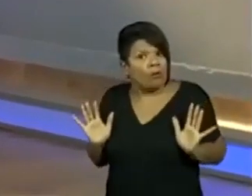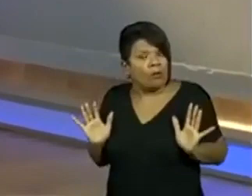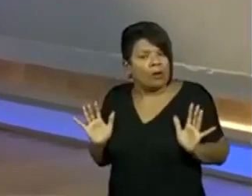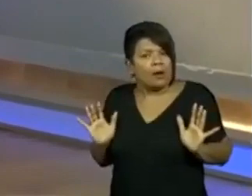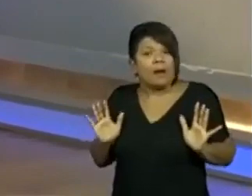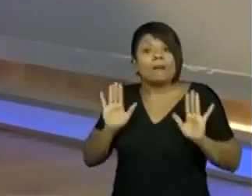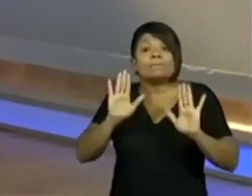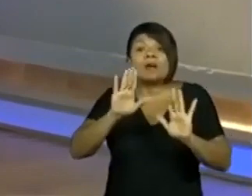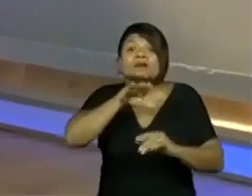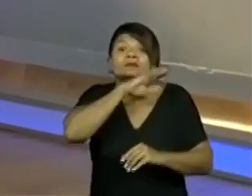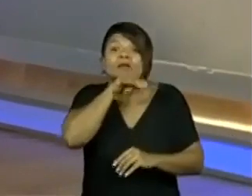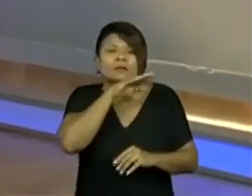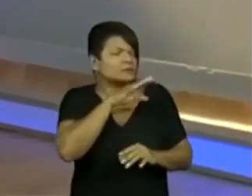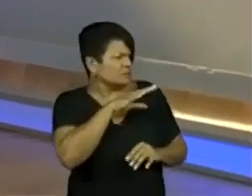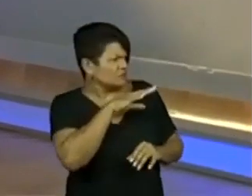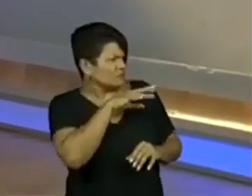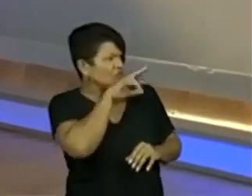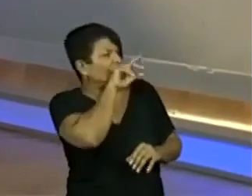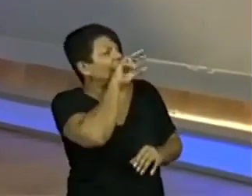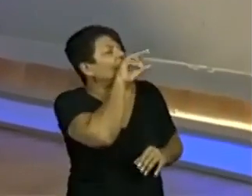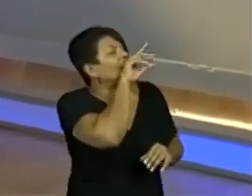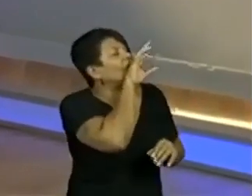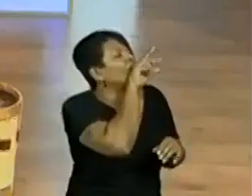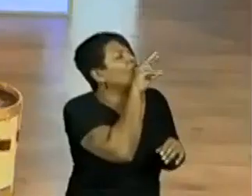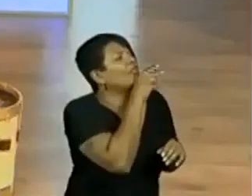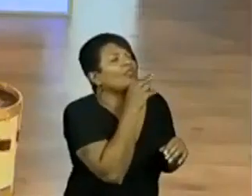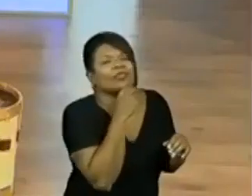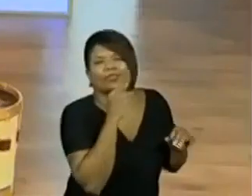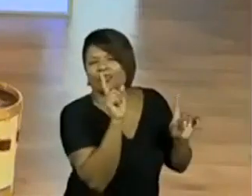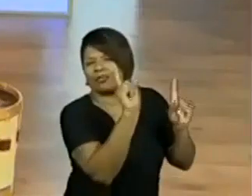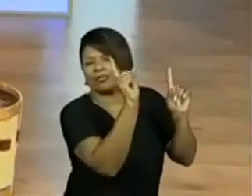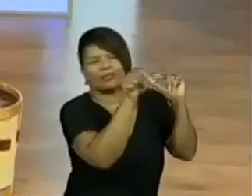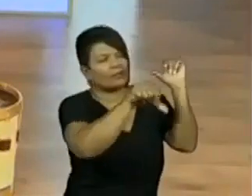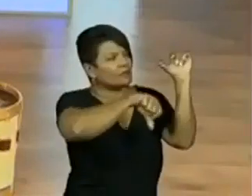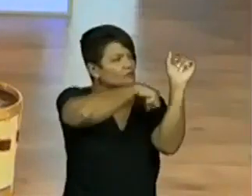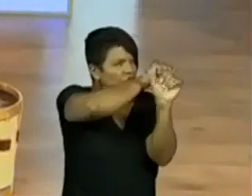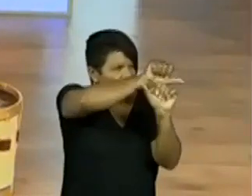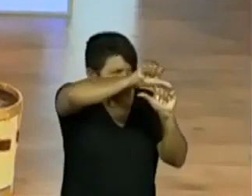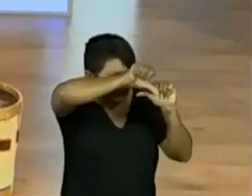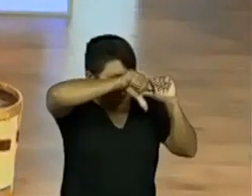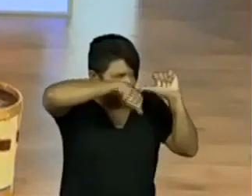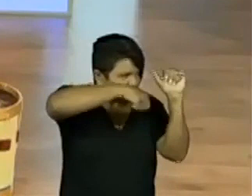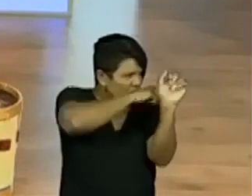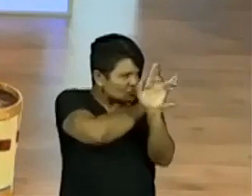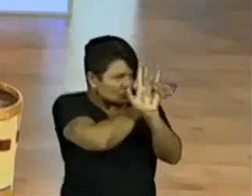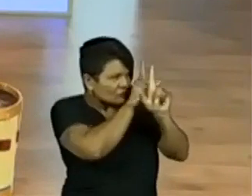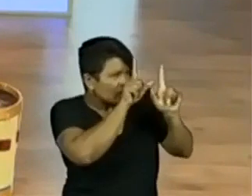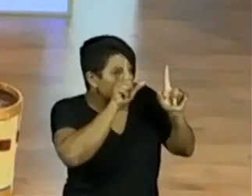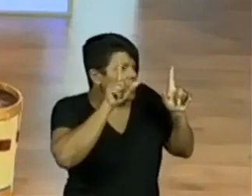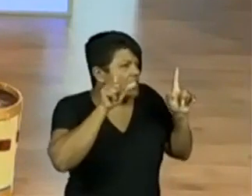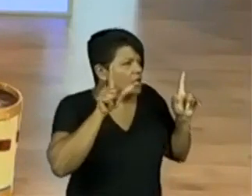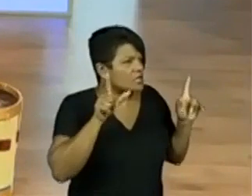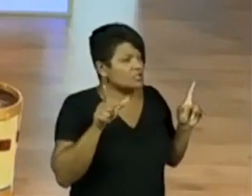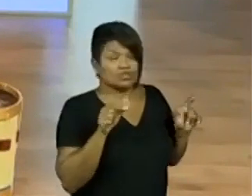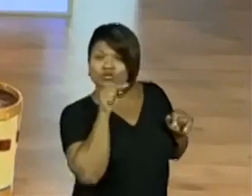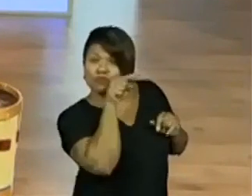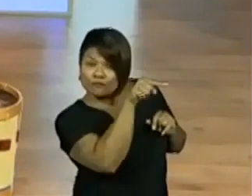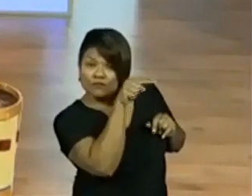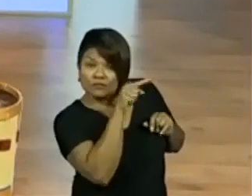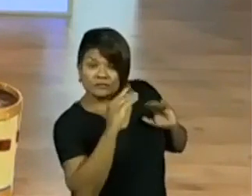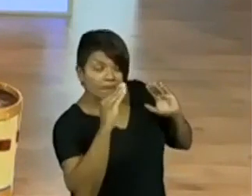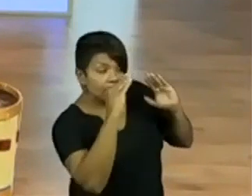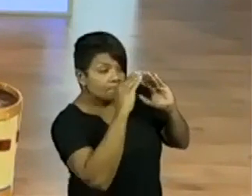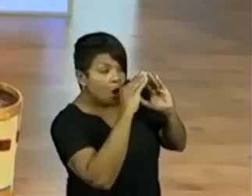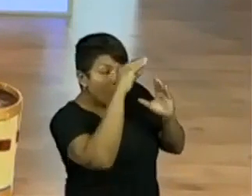Mas a serpente disse que não. Agora, tudo seria diferente. Ele habitaria aquele corpo por